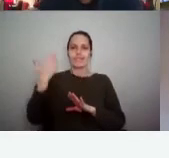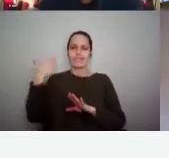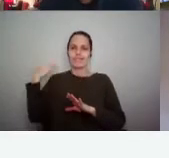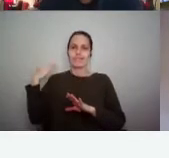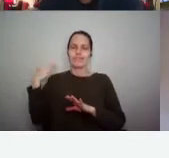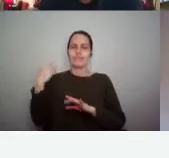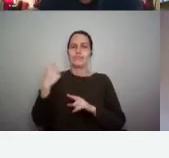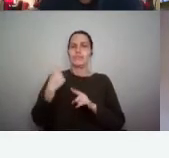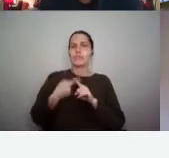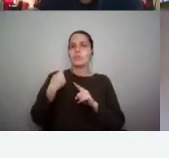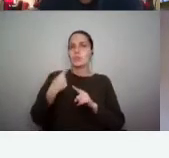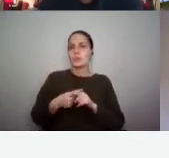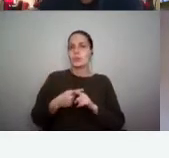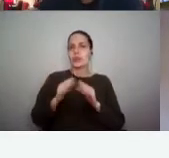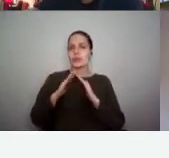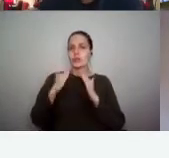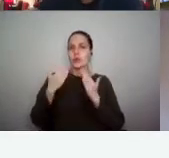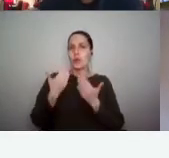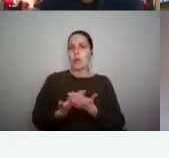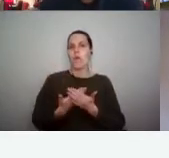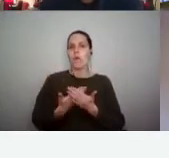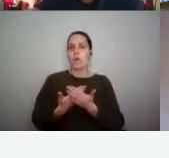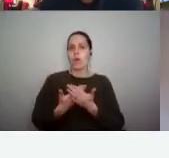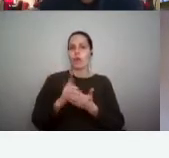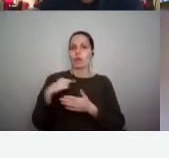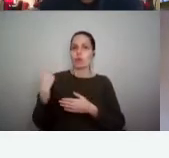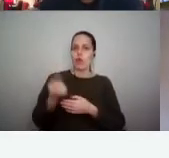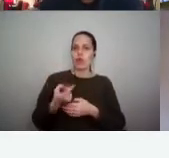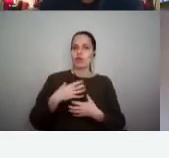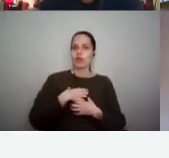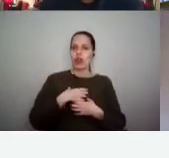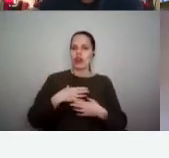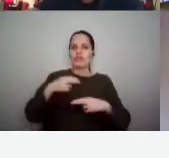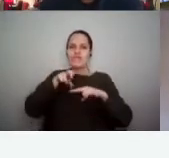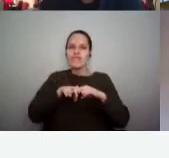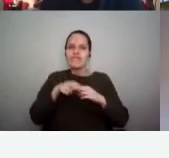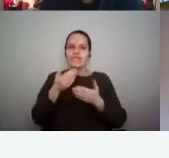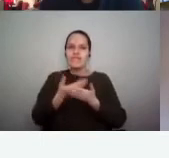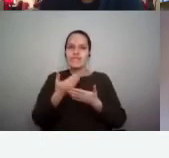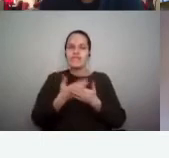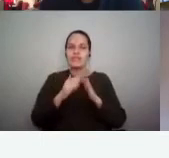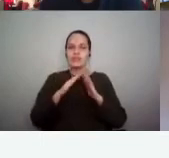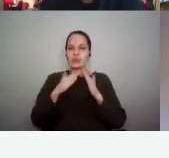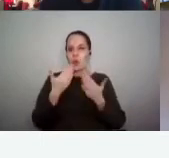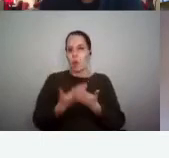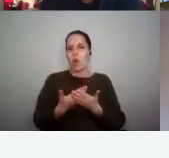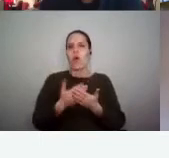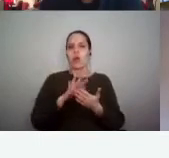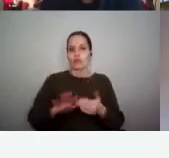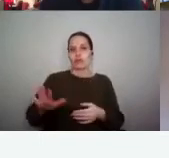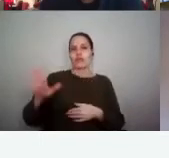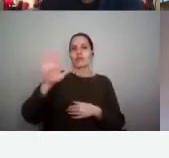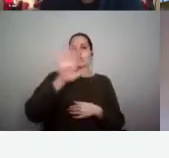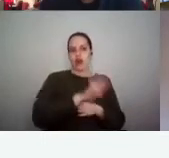escola e a nossa escolarização toda, escola entendendo no sentido amplo, né,